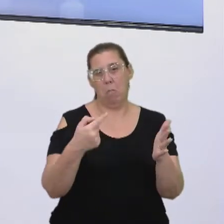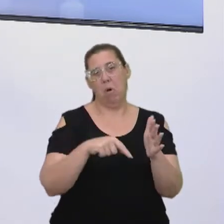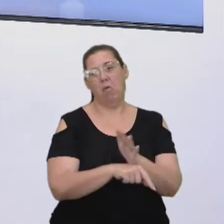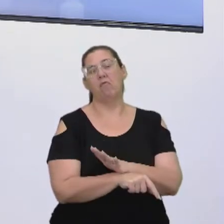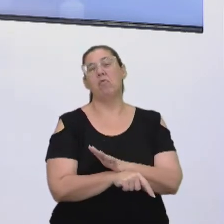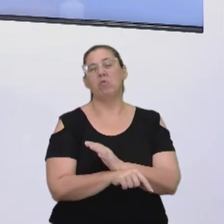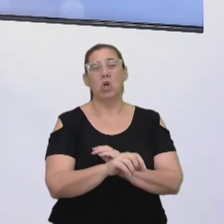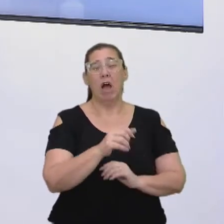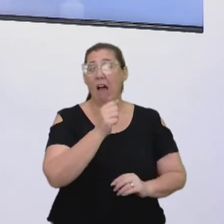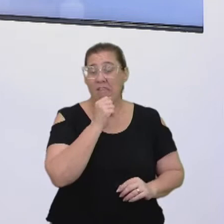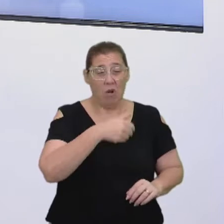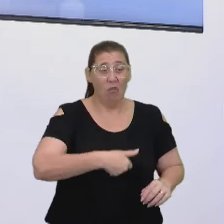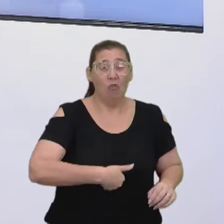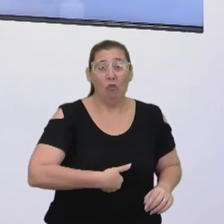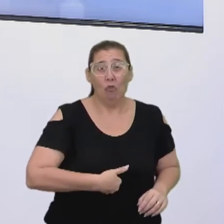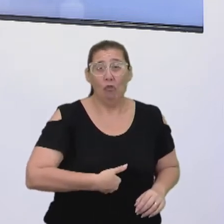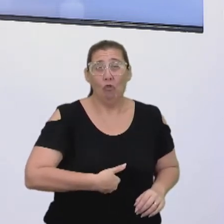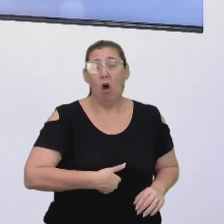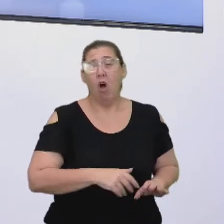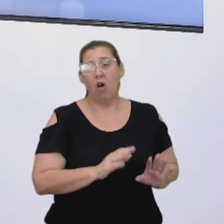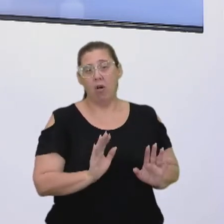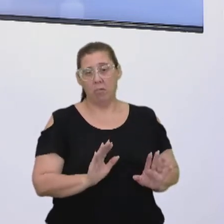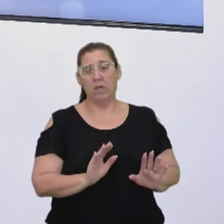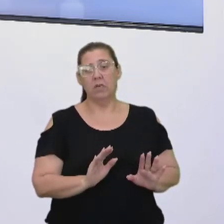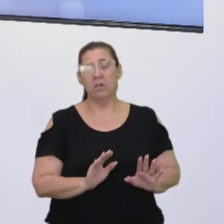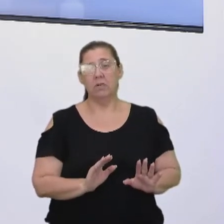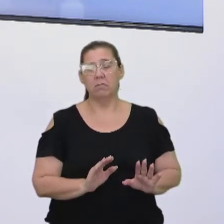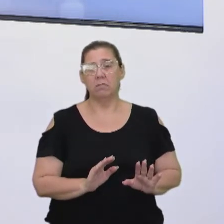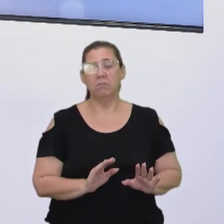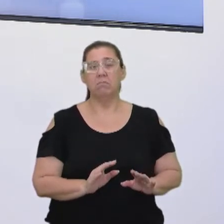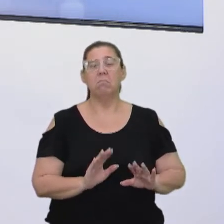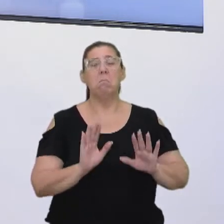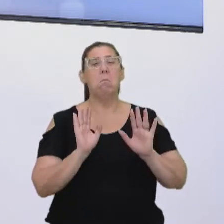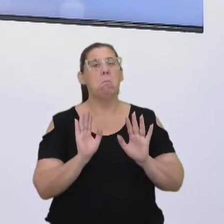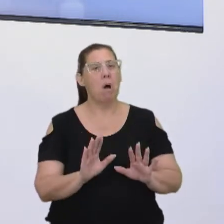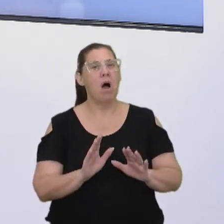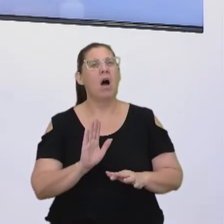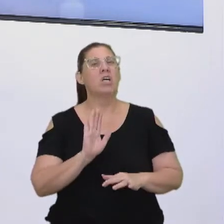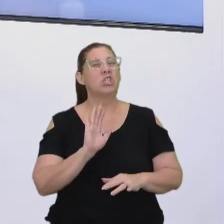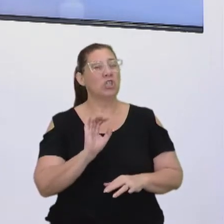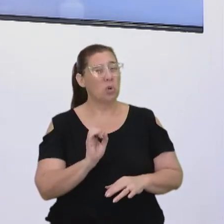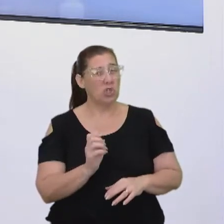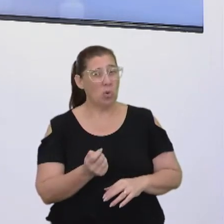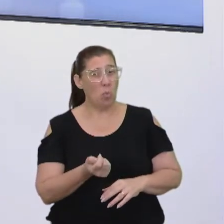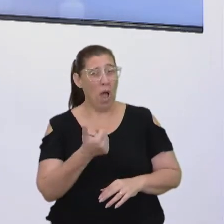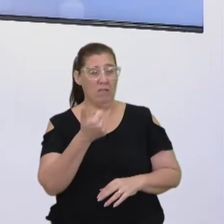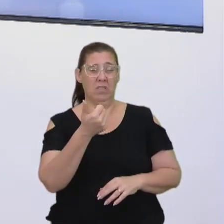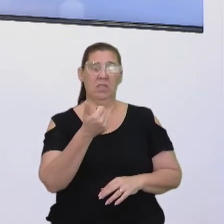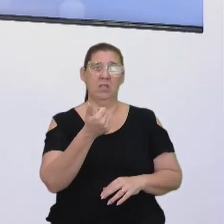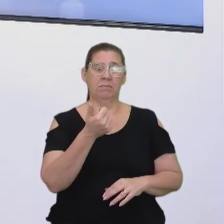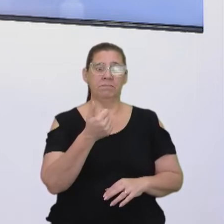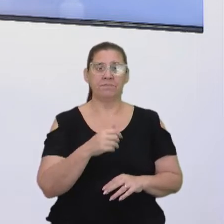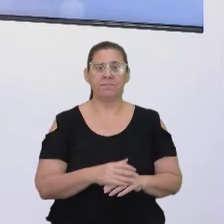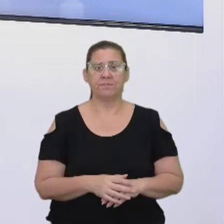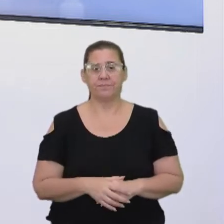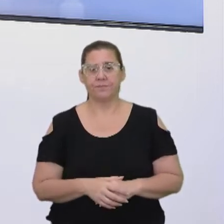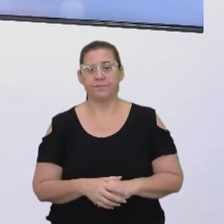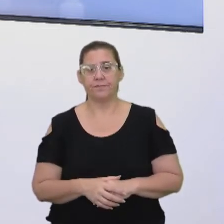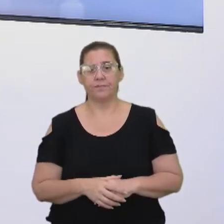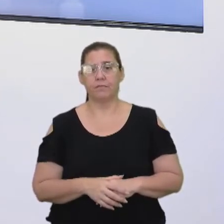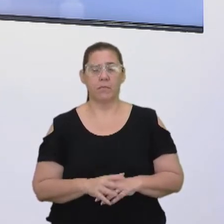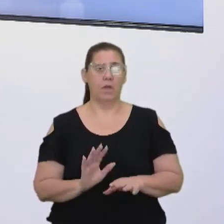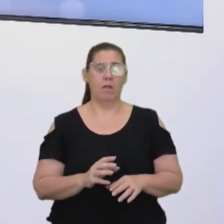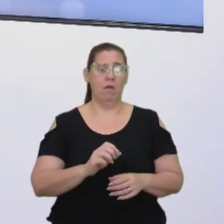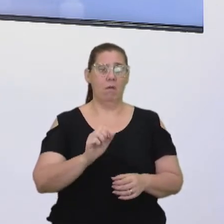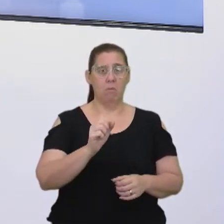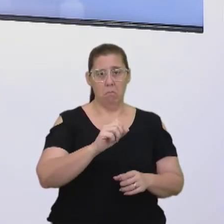passando fome ainda, vamos dizer, no mais alto grau de miséria. Mas ela já está quase lá. Então, por mais que isso não seja visto no mapa